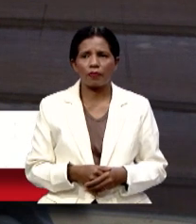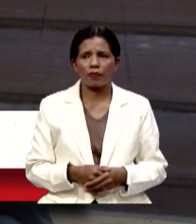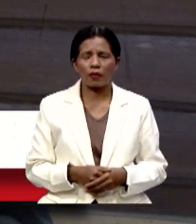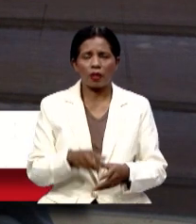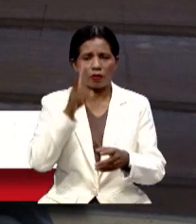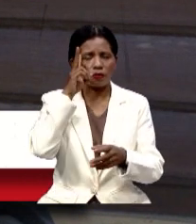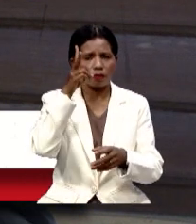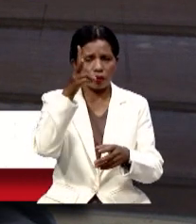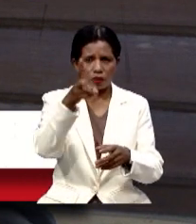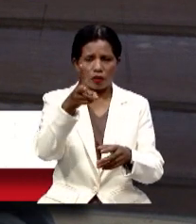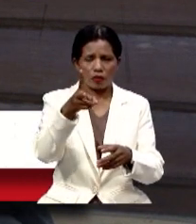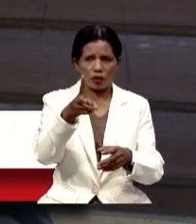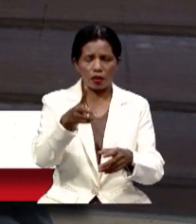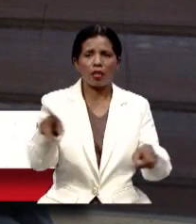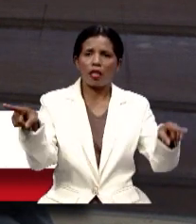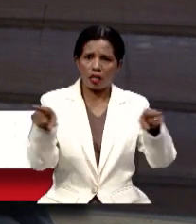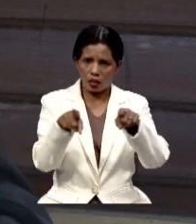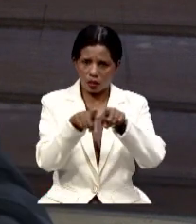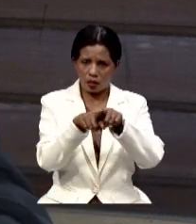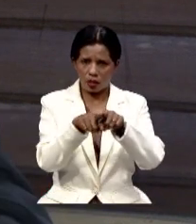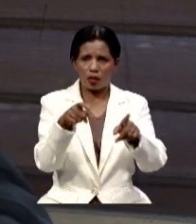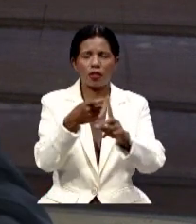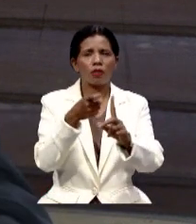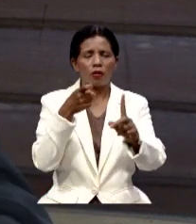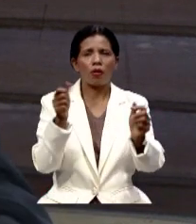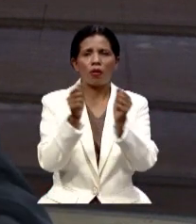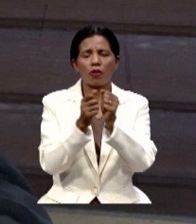visão na vez Hanessa, o Cida,